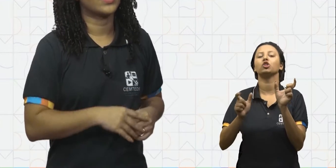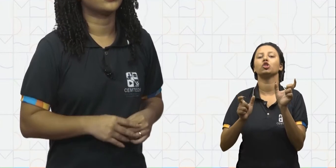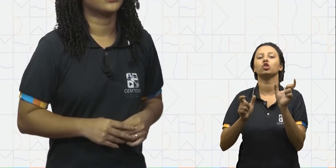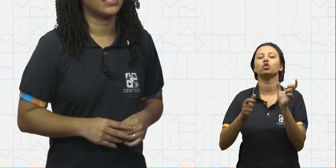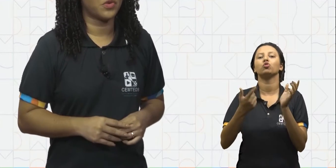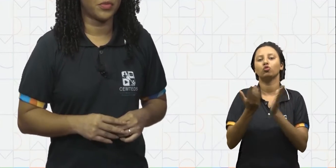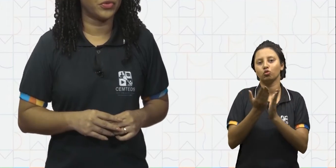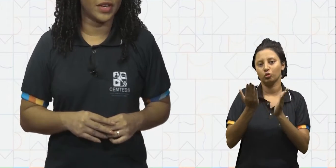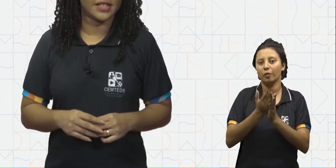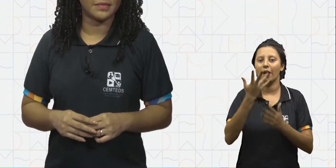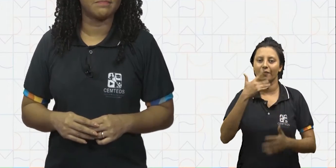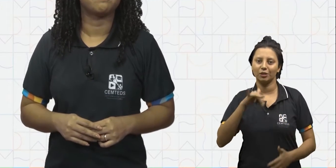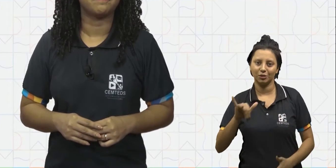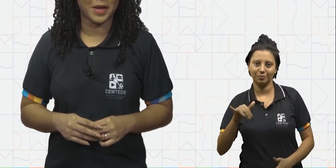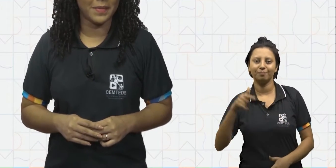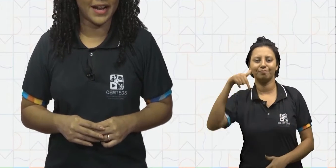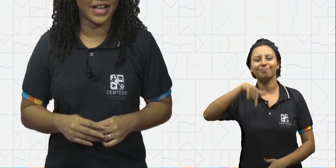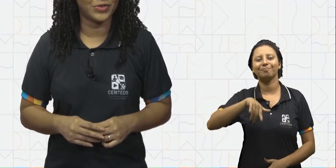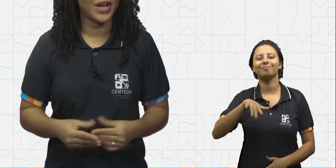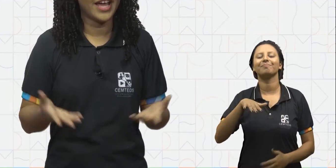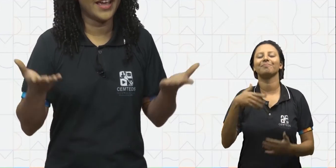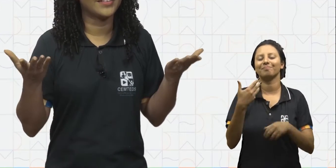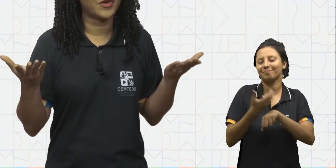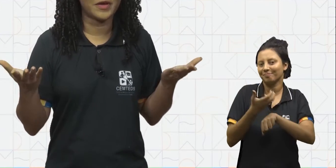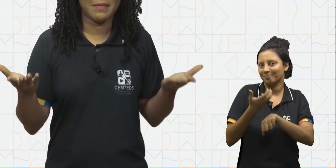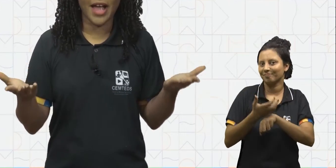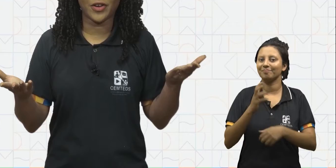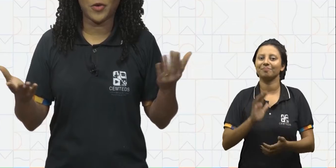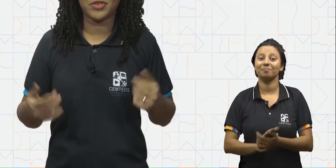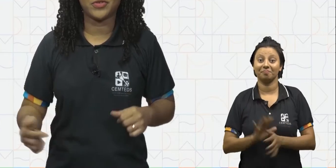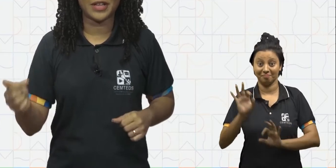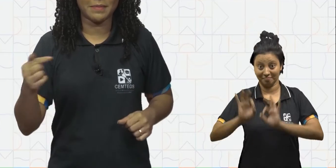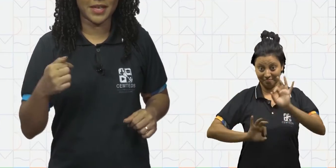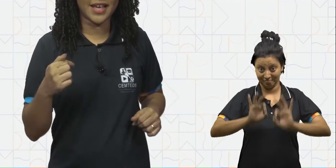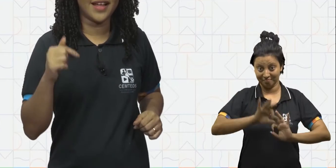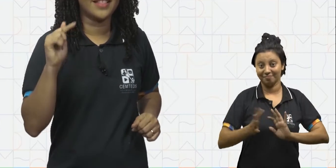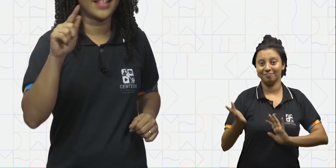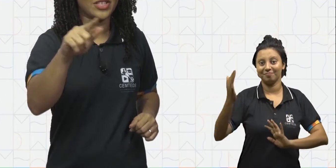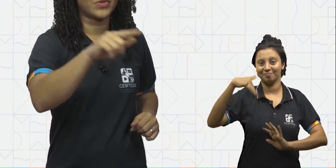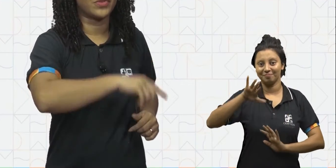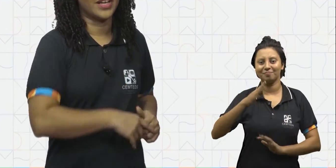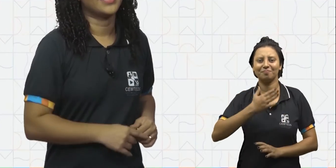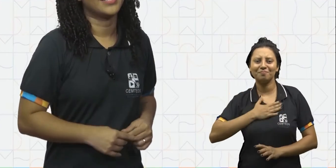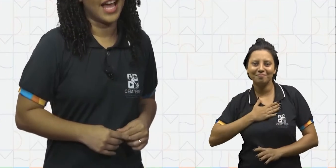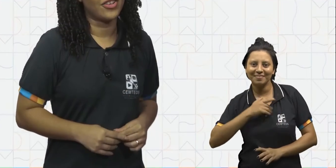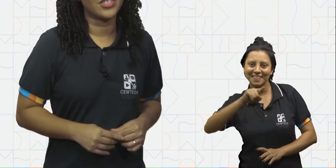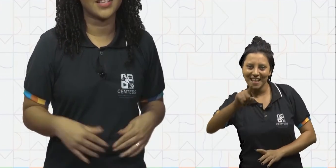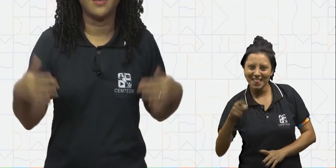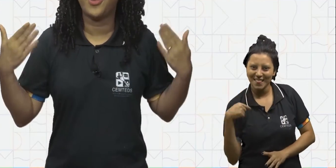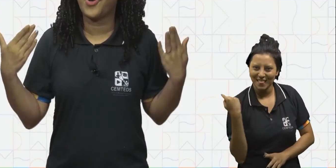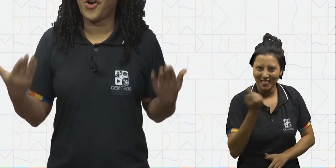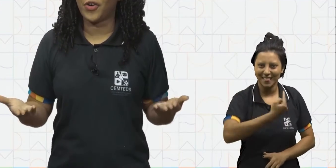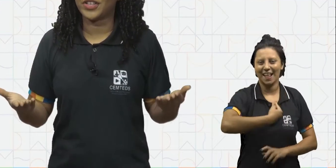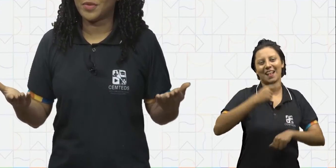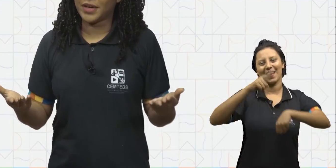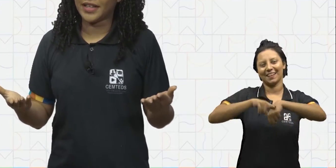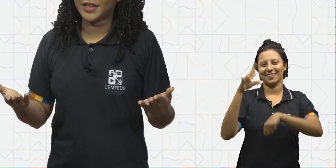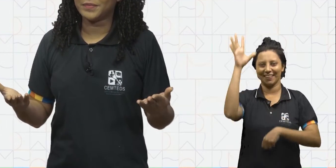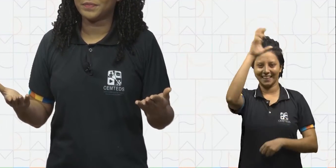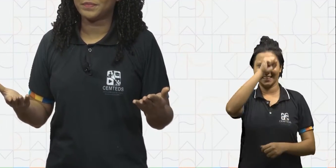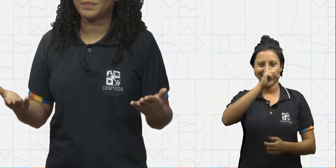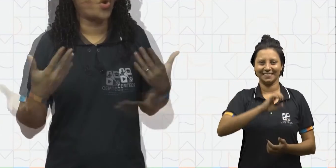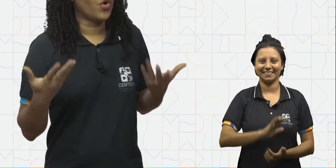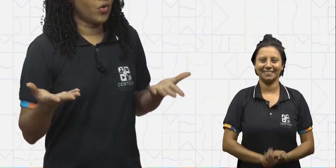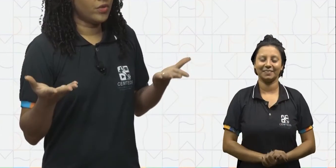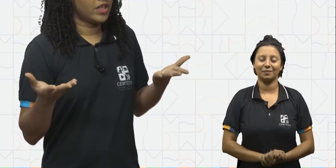nossa aula de língua portuguesa. Preparado? Então embarque comigo na minha, na sua e na nossa hora de